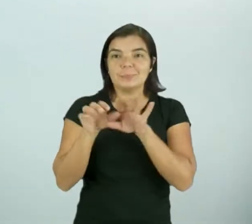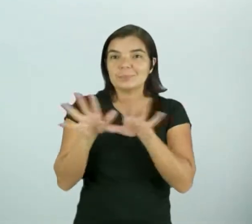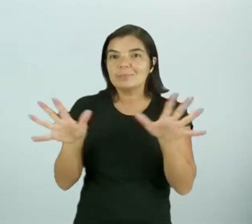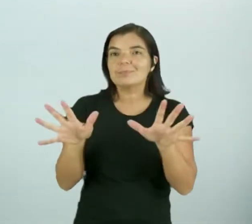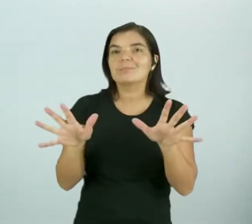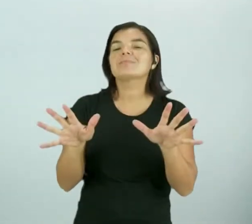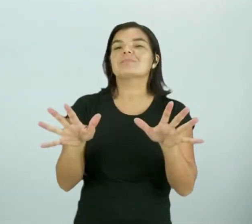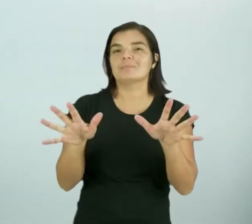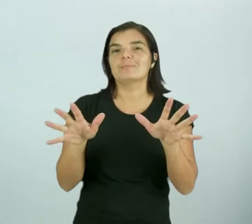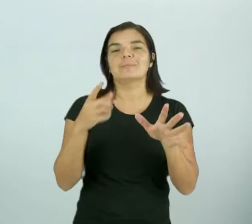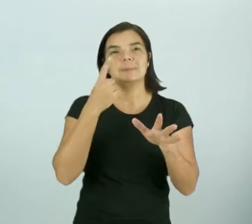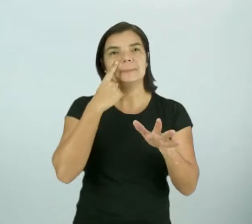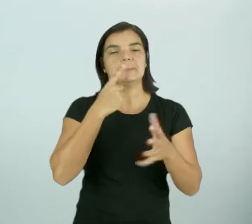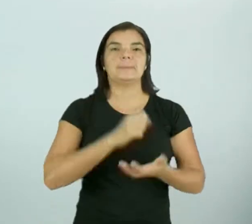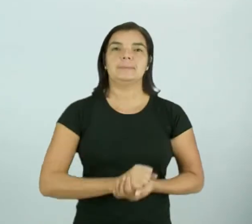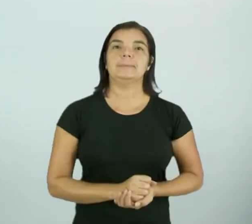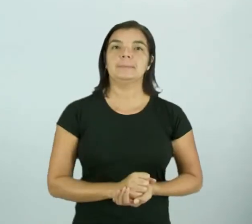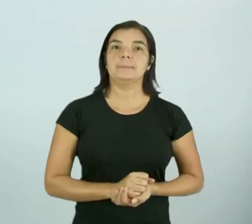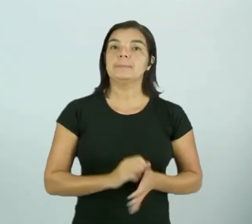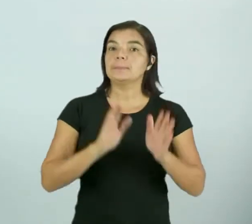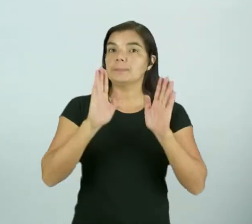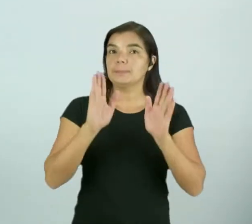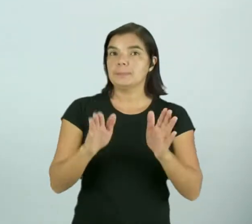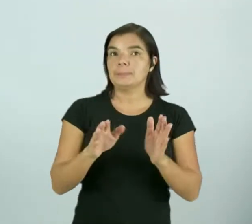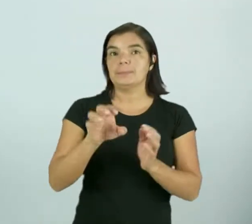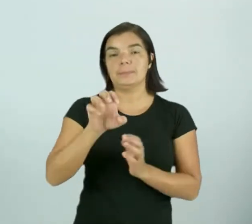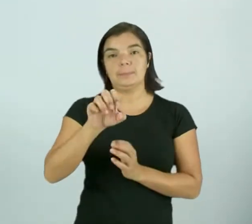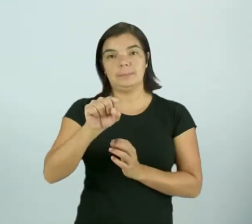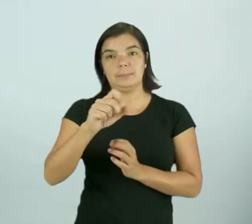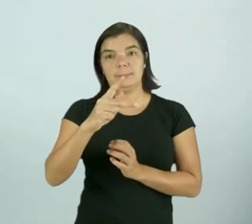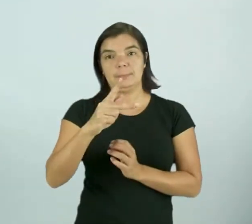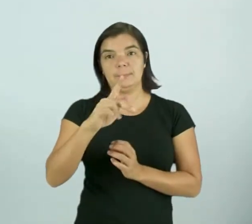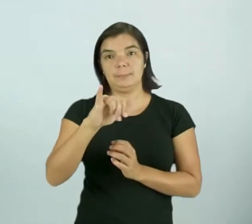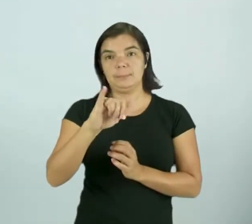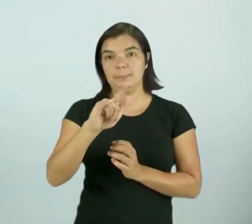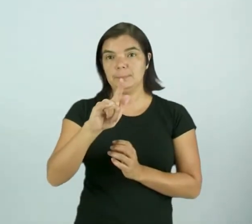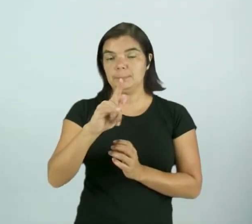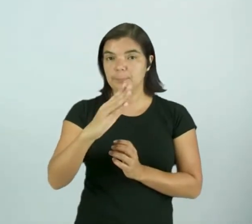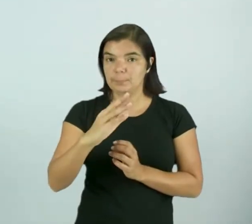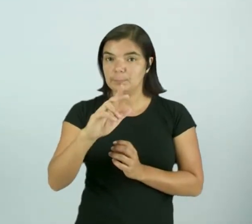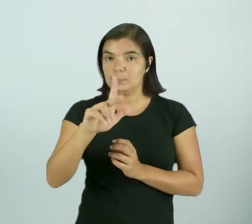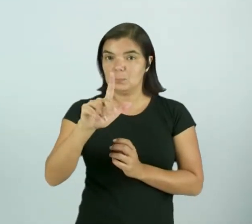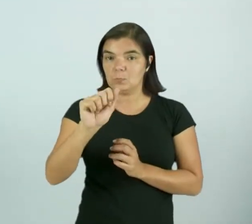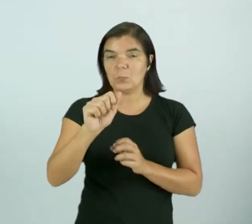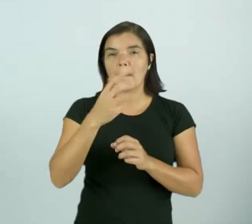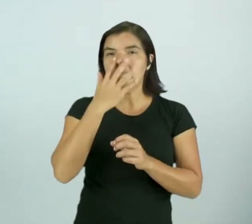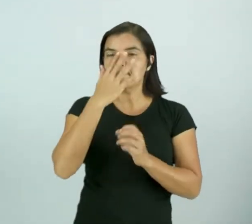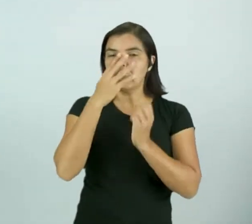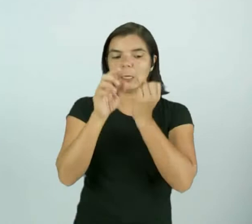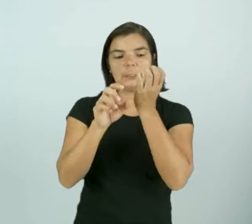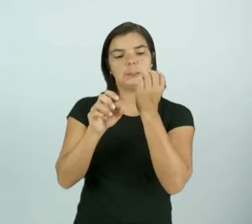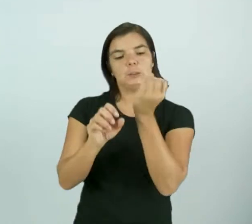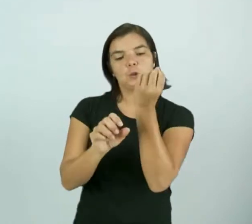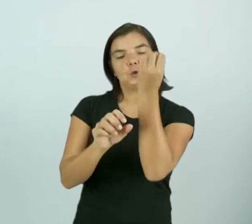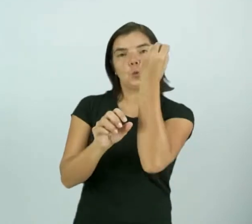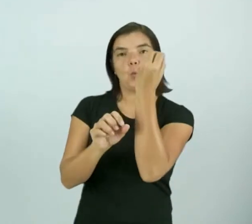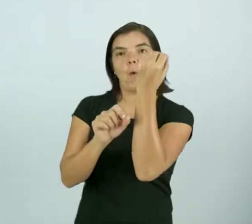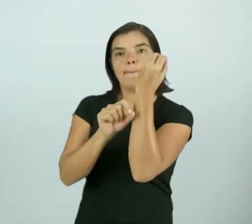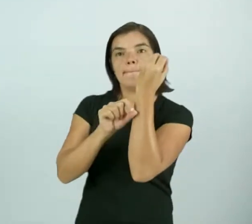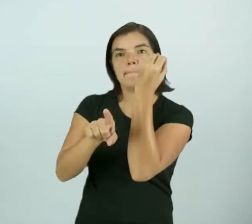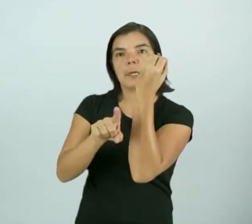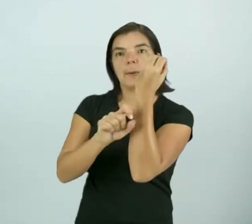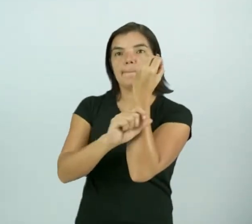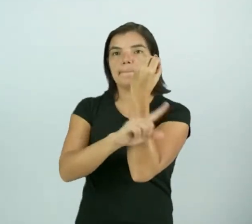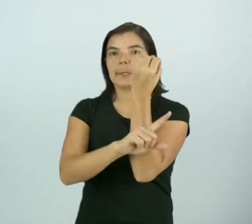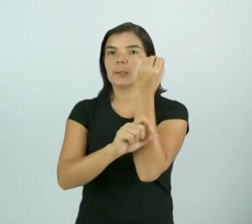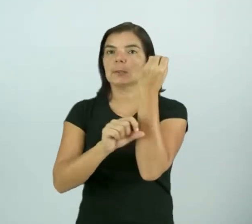vocês estão vendo aí na lateral. Já as espículas são uma espécie de espinhos que vão dar a sustentação necessária para